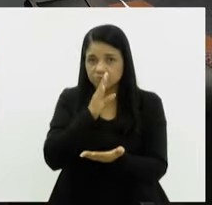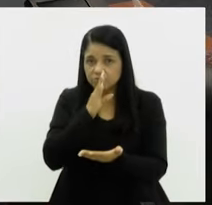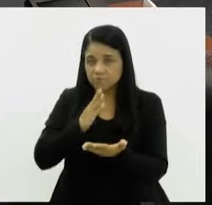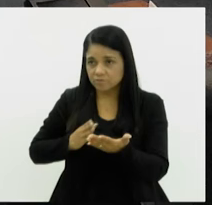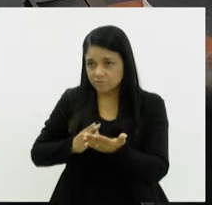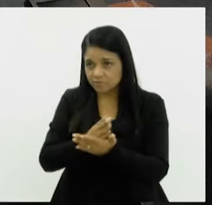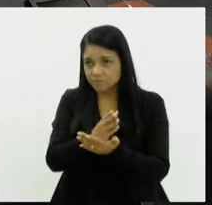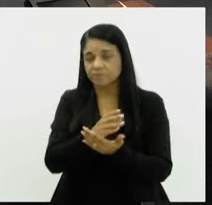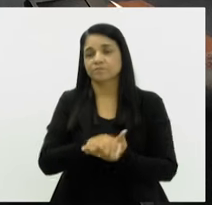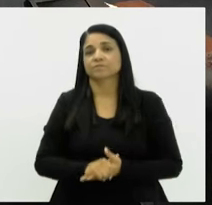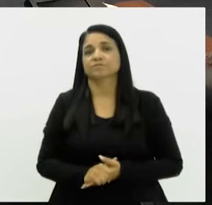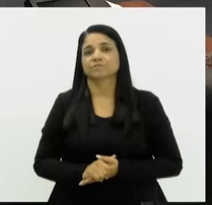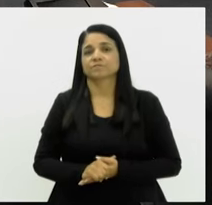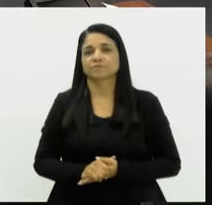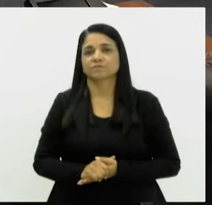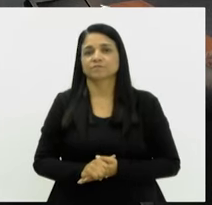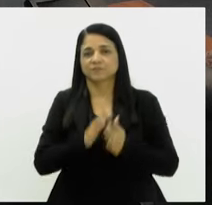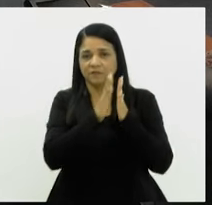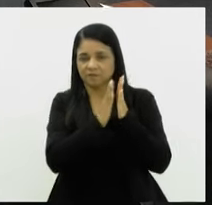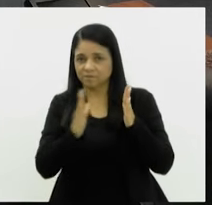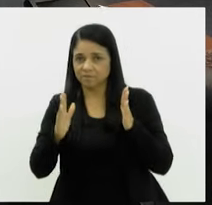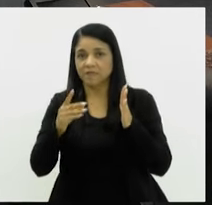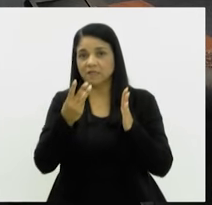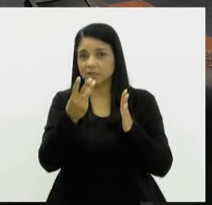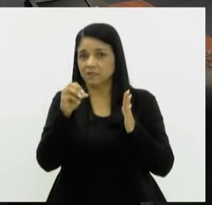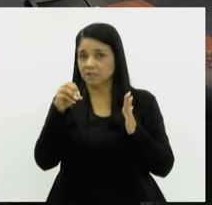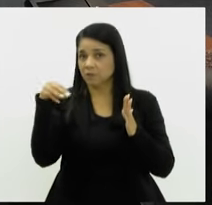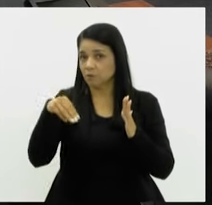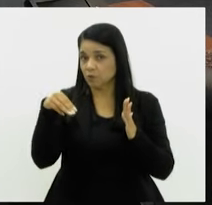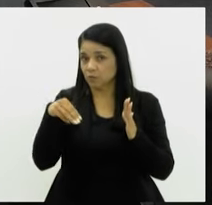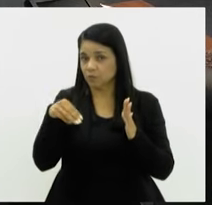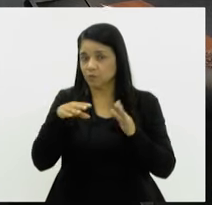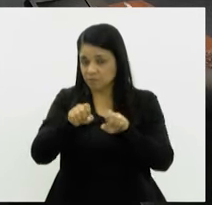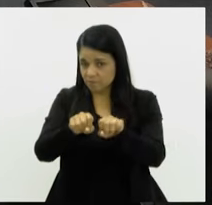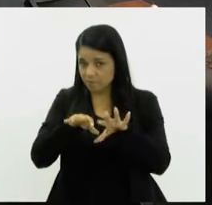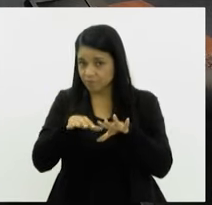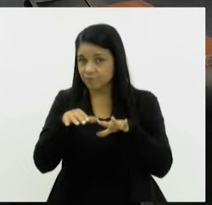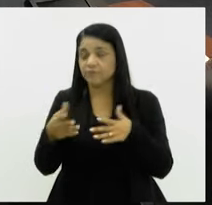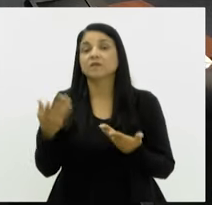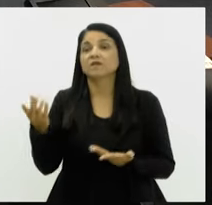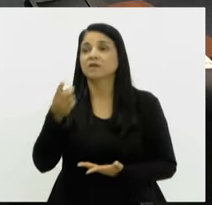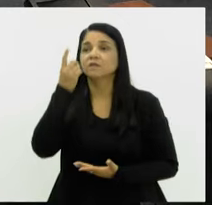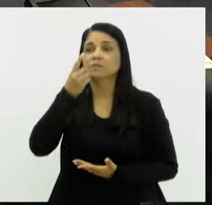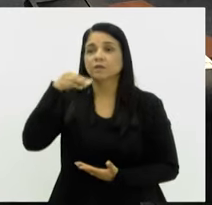aprovado, prorrogado por 30 minutos. Pois não, deputado Carlos Mink.